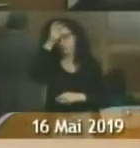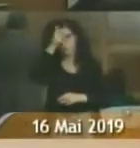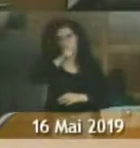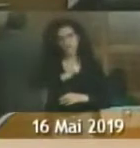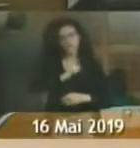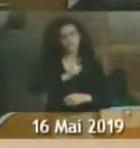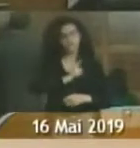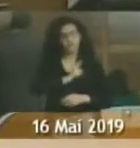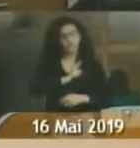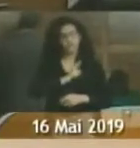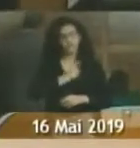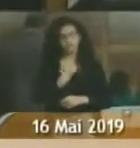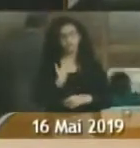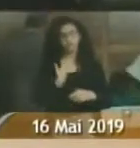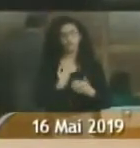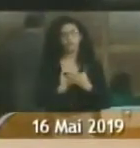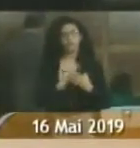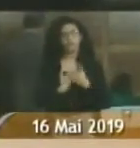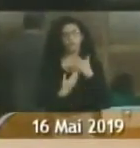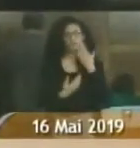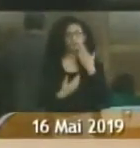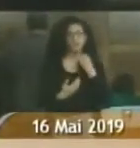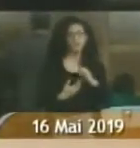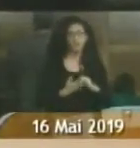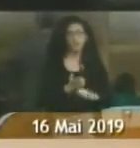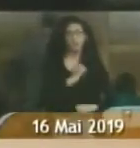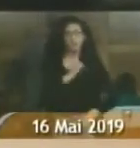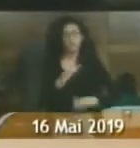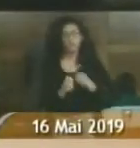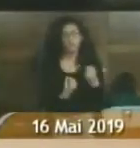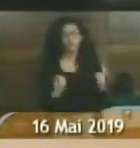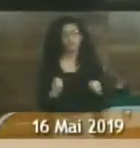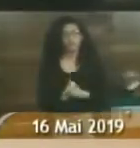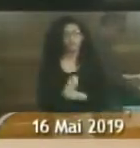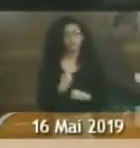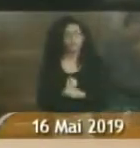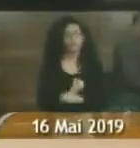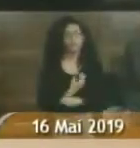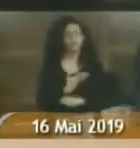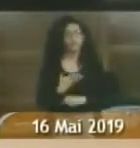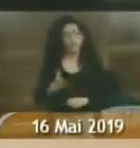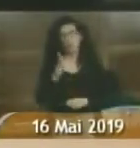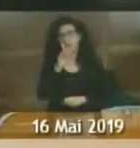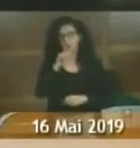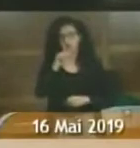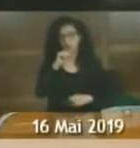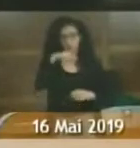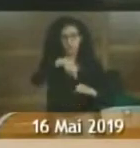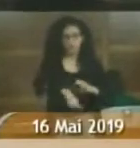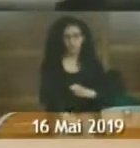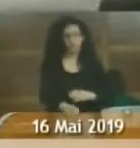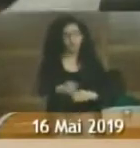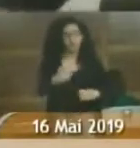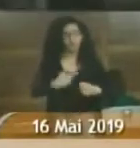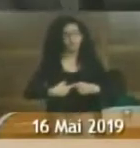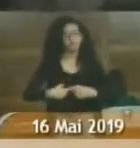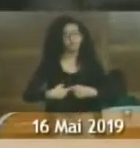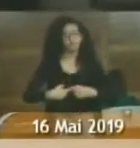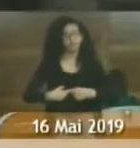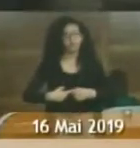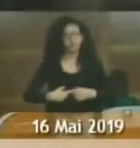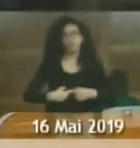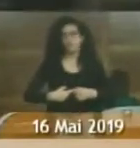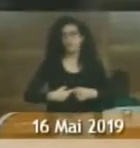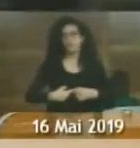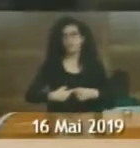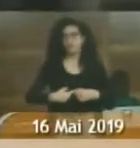a realização de um estudo de viabilidade técnica para a construção de uma nova rede de esgoto na rua Avelino Custódio Correia,